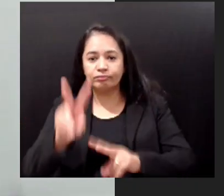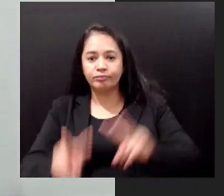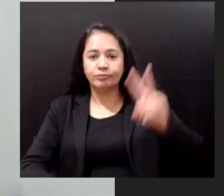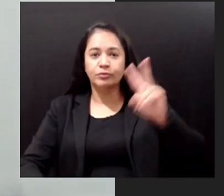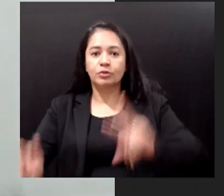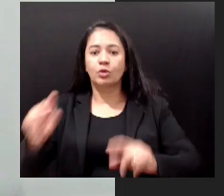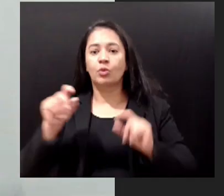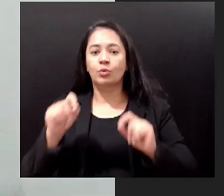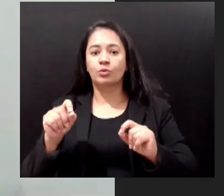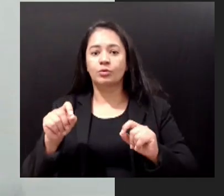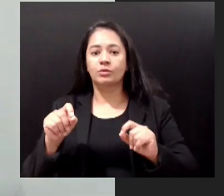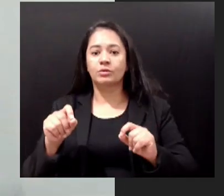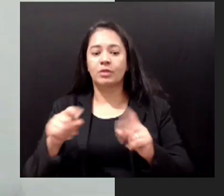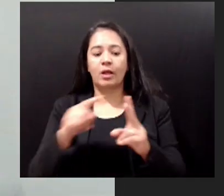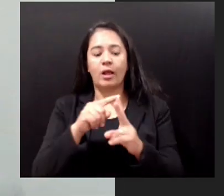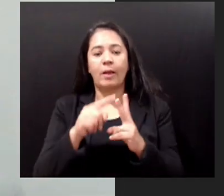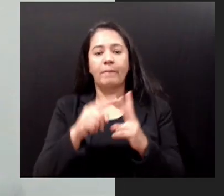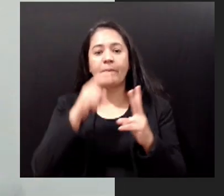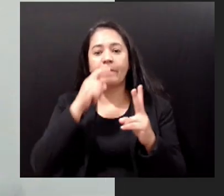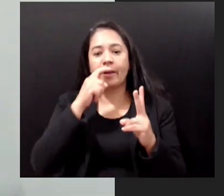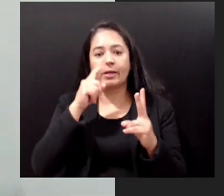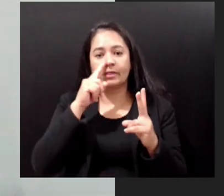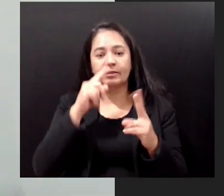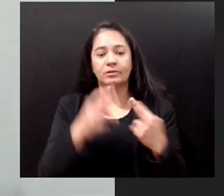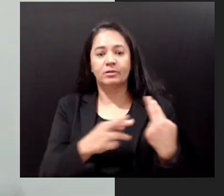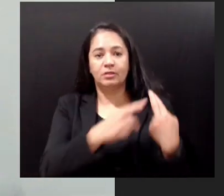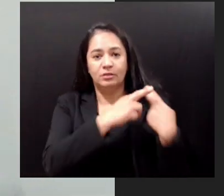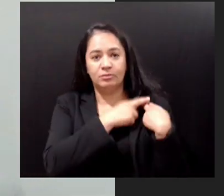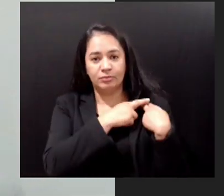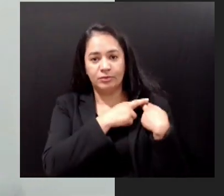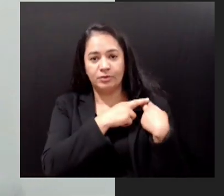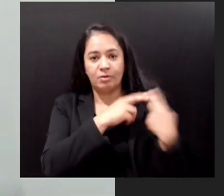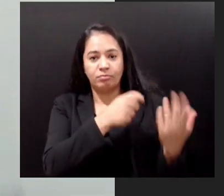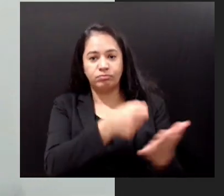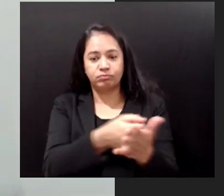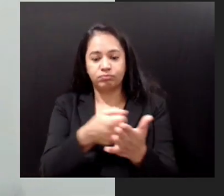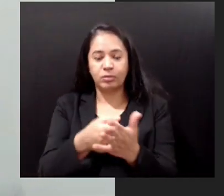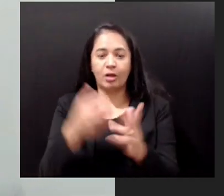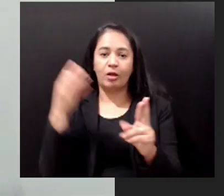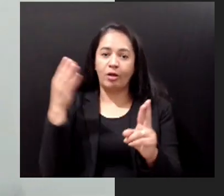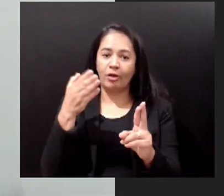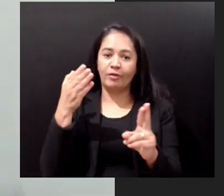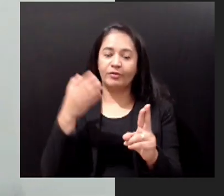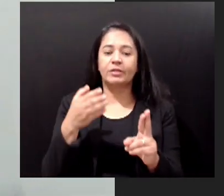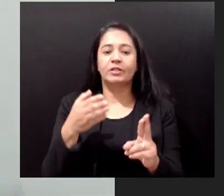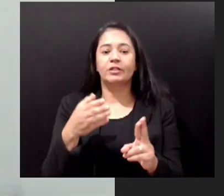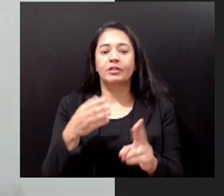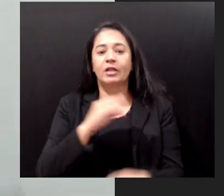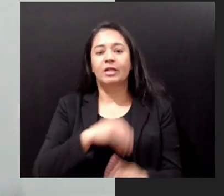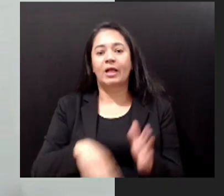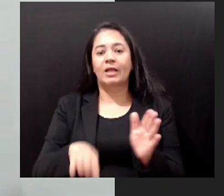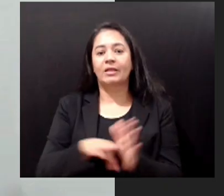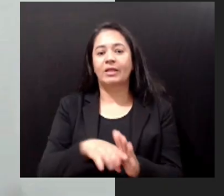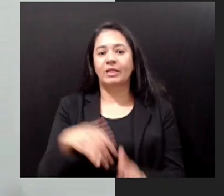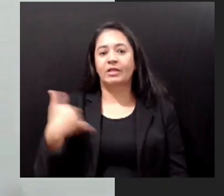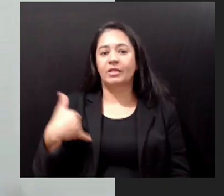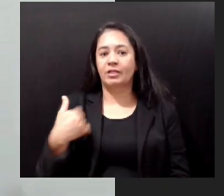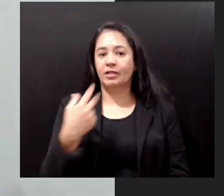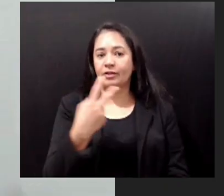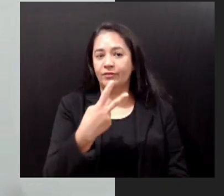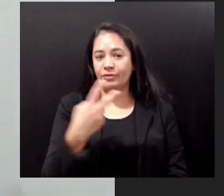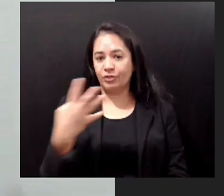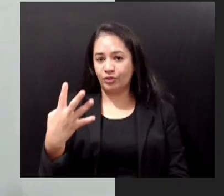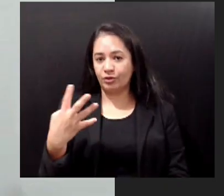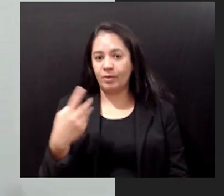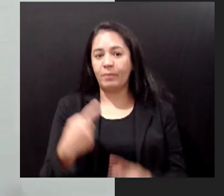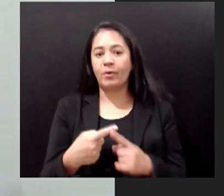os pais são responsáveis aos pagamentos referentes à pensão até os 24 anos de idade, porque se pretende